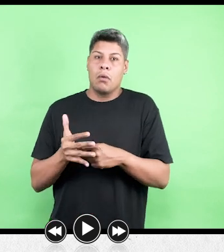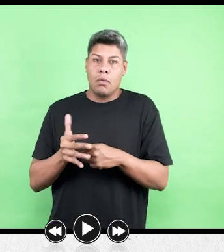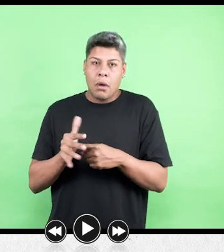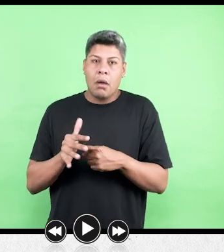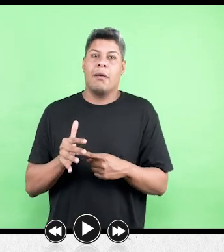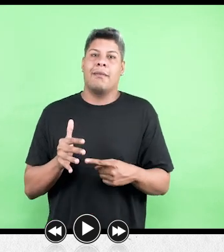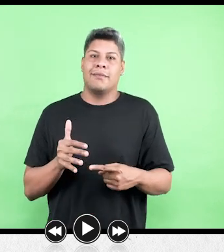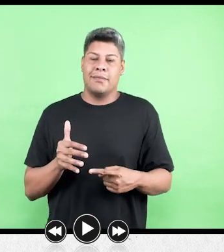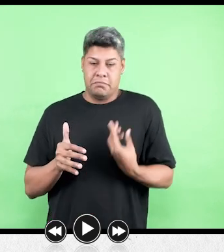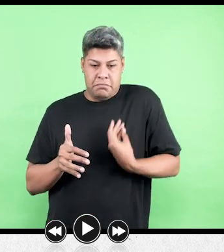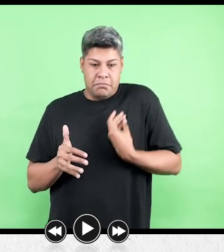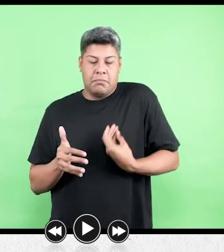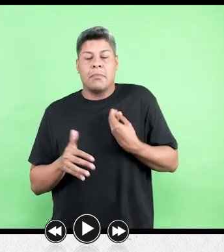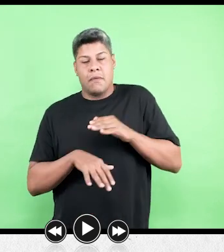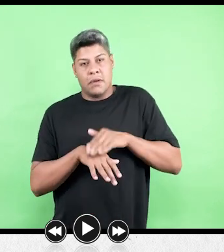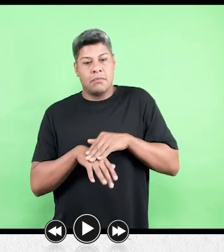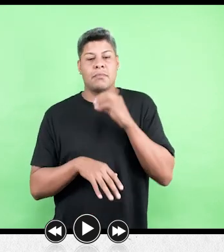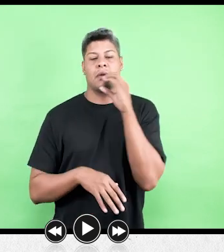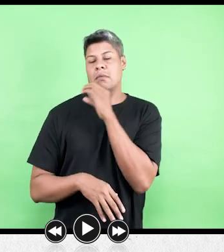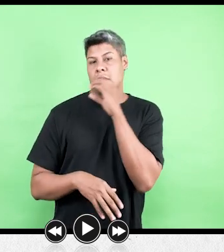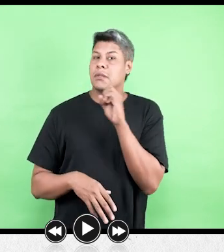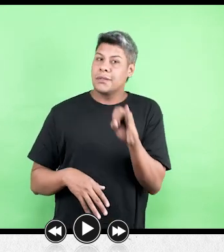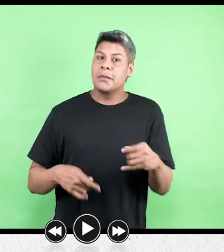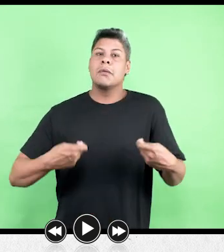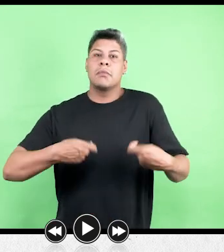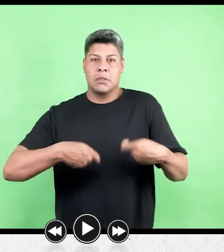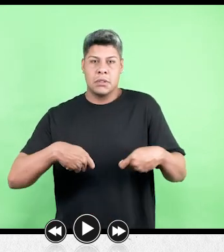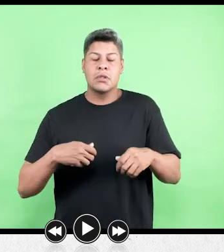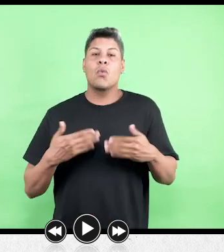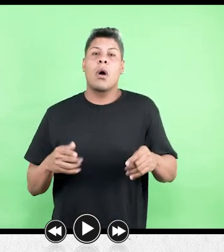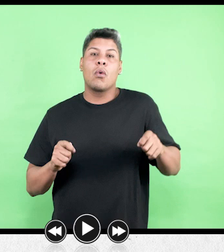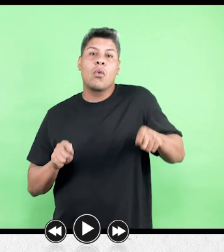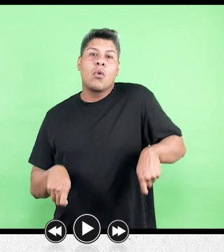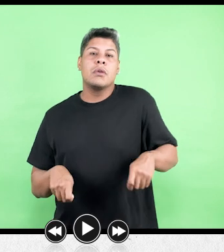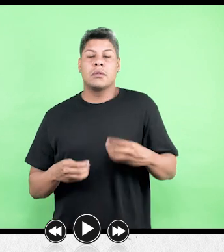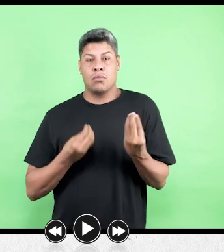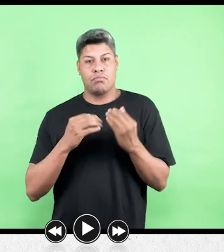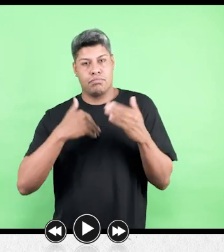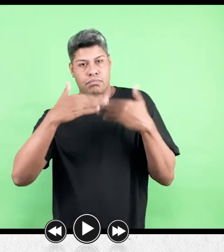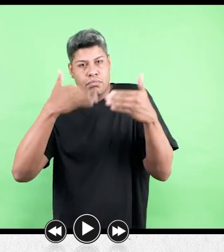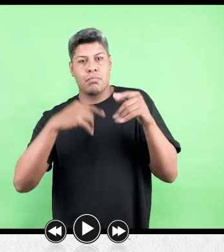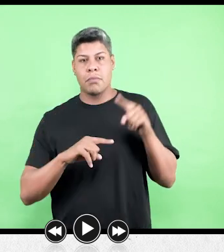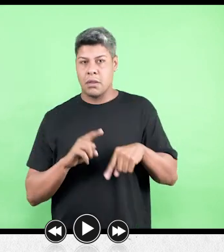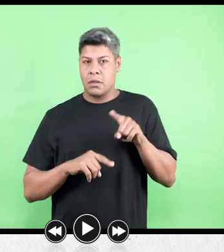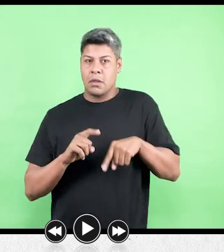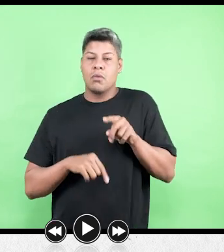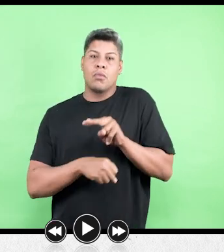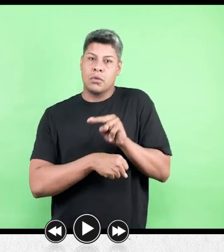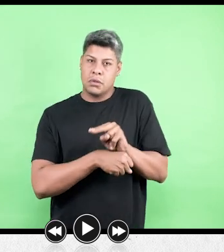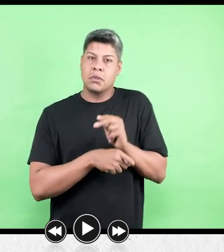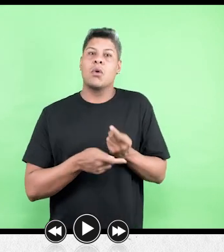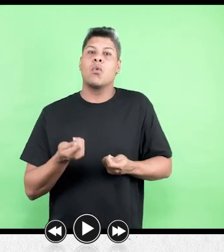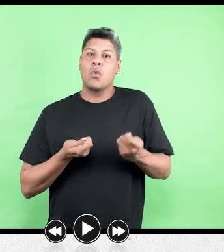em paralelo, para que isso seja feito de imediato, caso precise. Quais são as condições de funcionamento dos dispositivos de proteção e